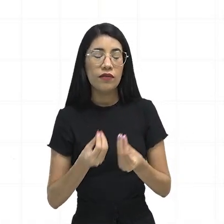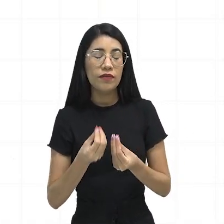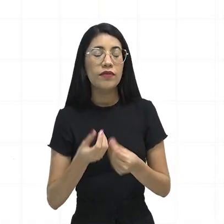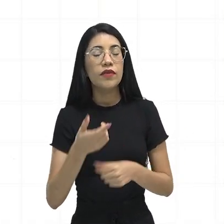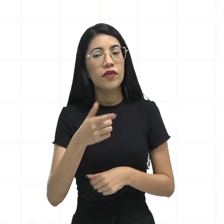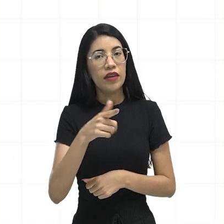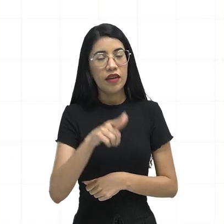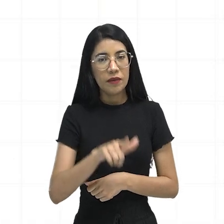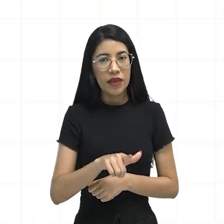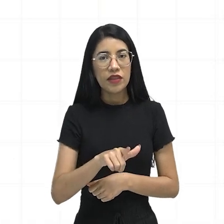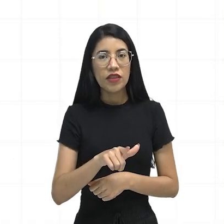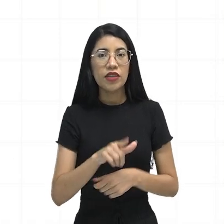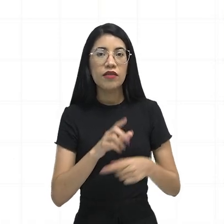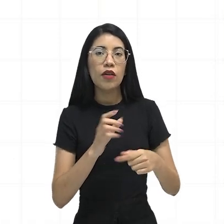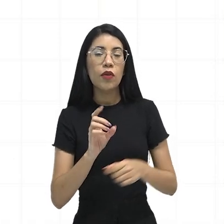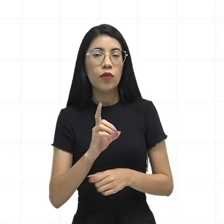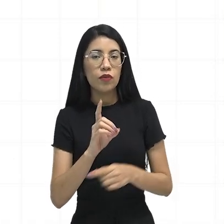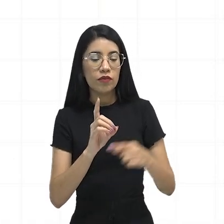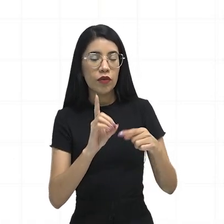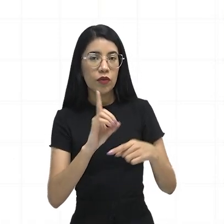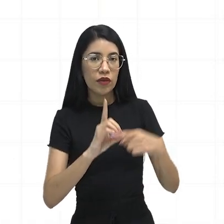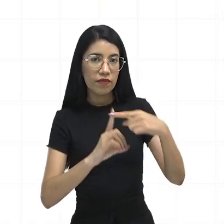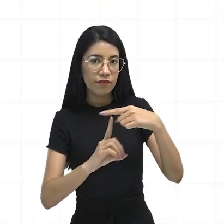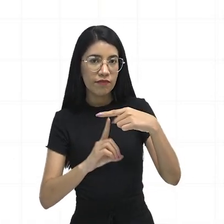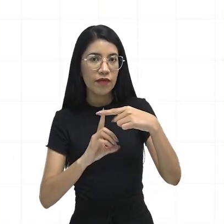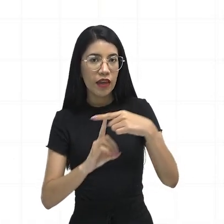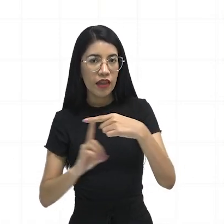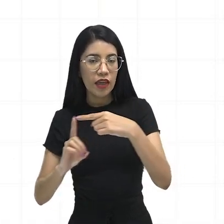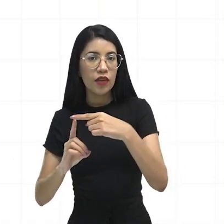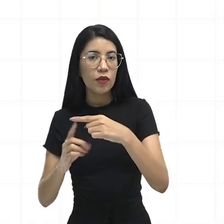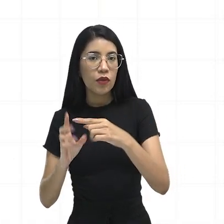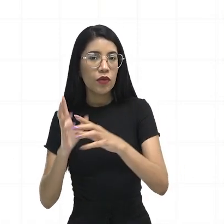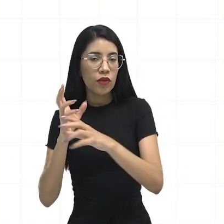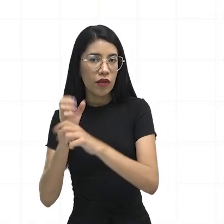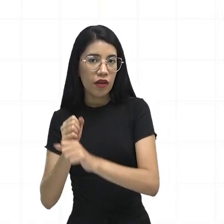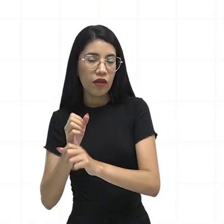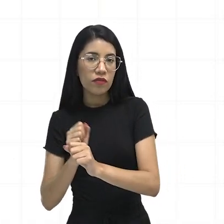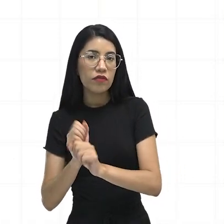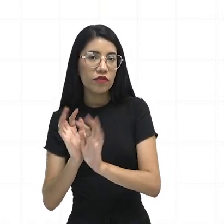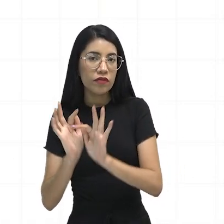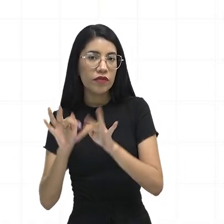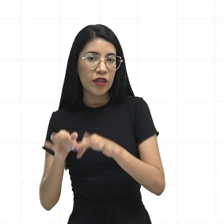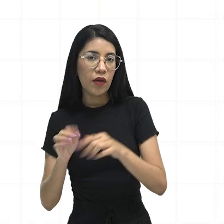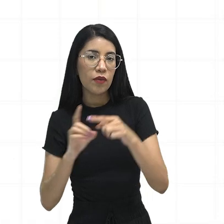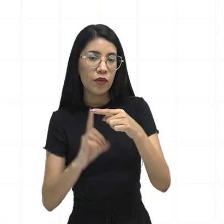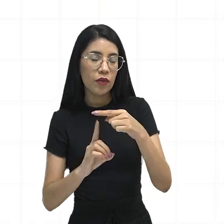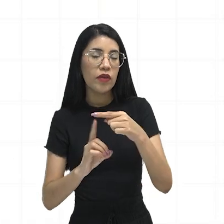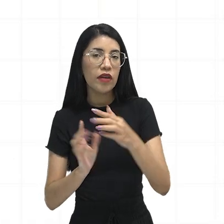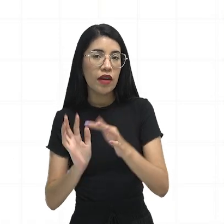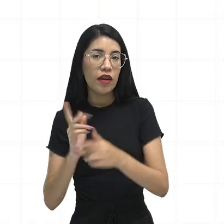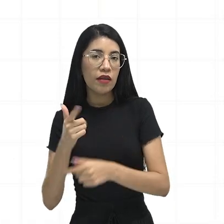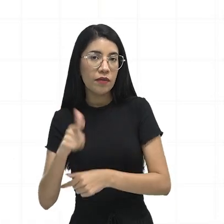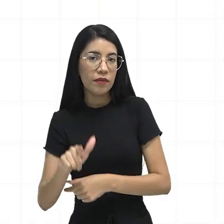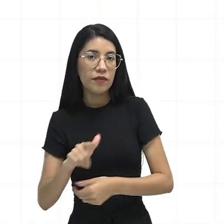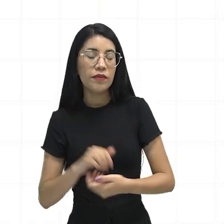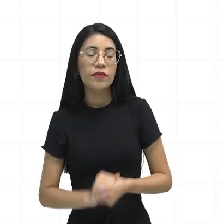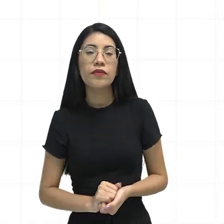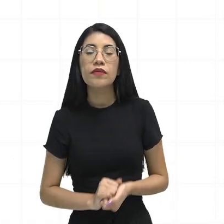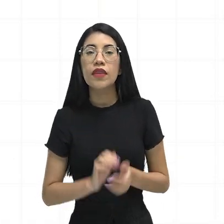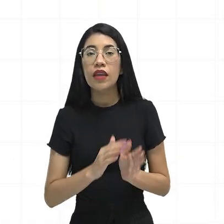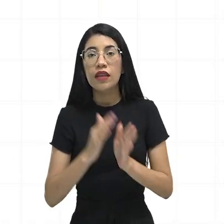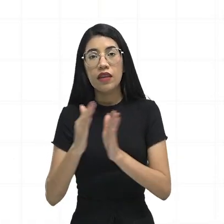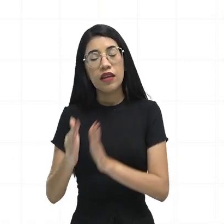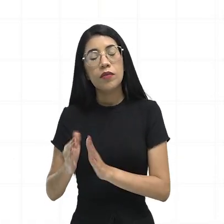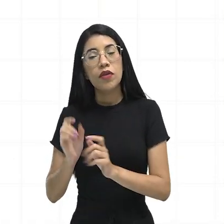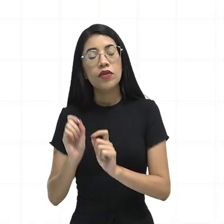repeti-lo aqui no resultado final. E, repetindo ele, o próximo passo é justamente